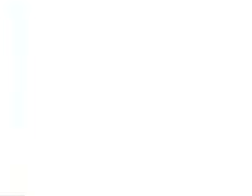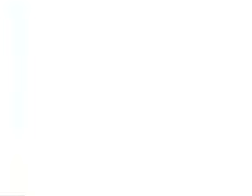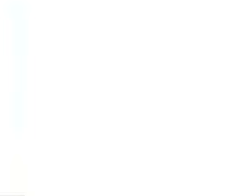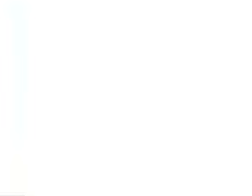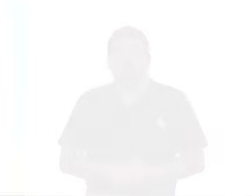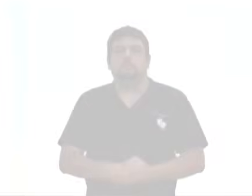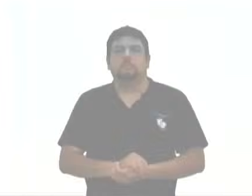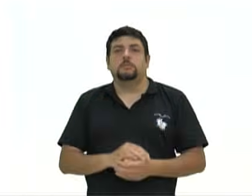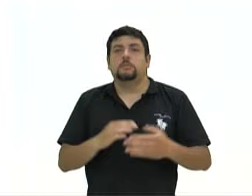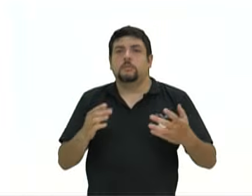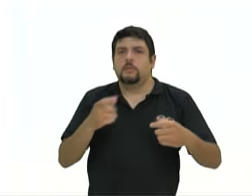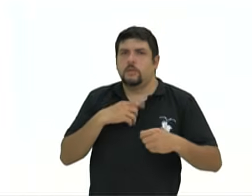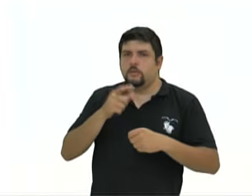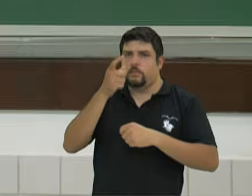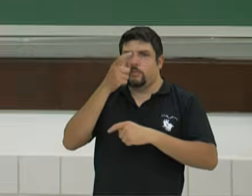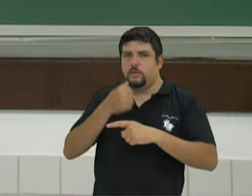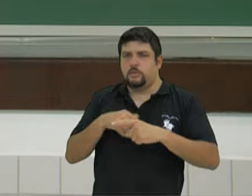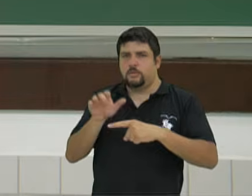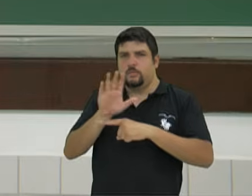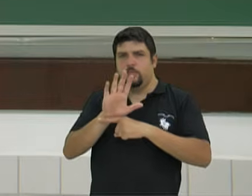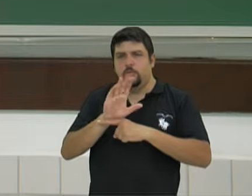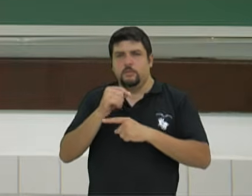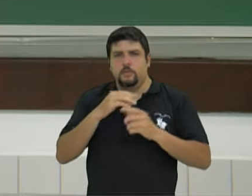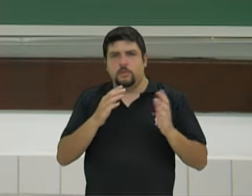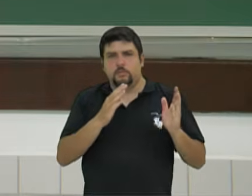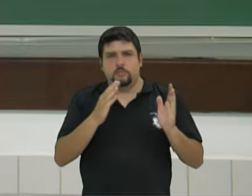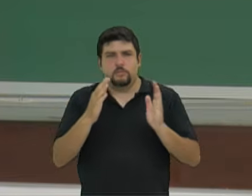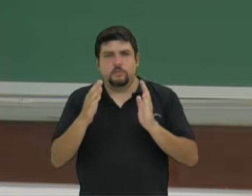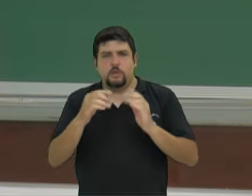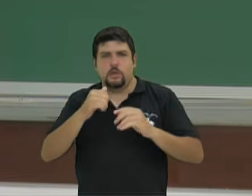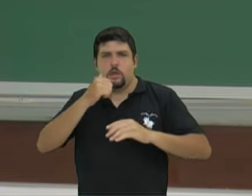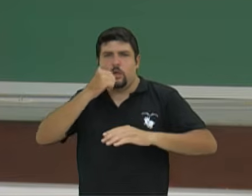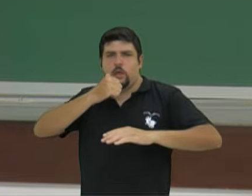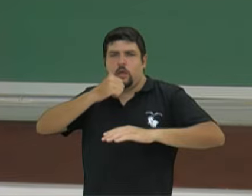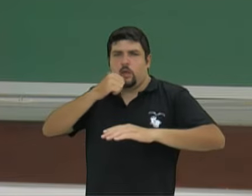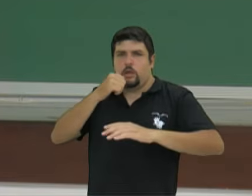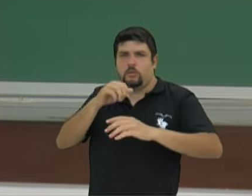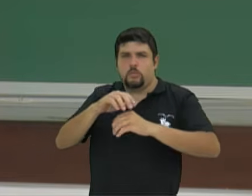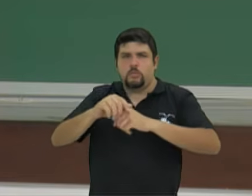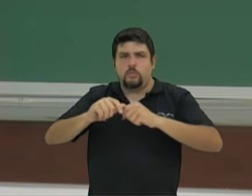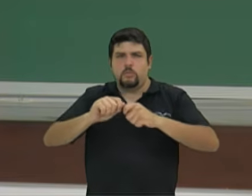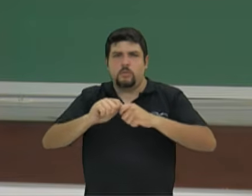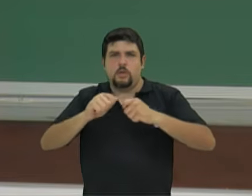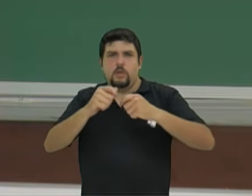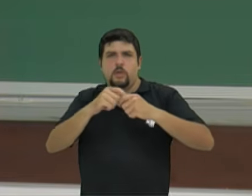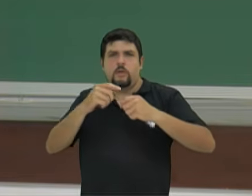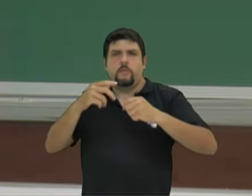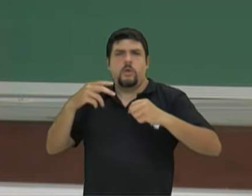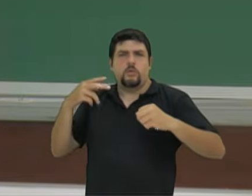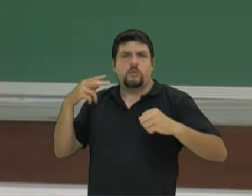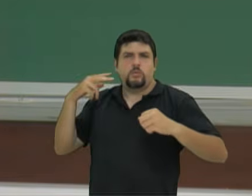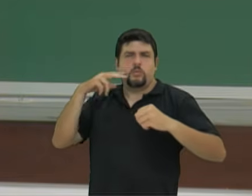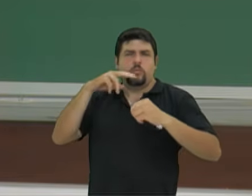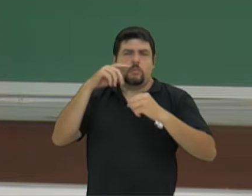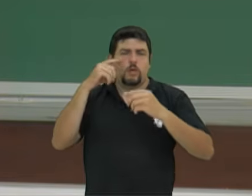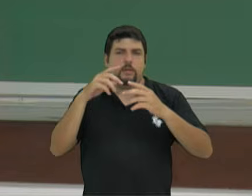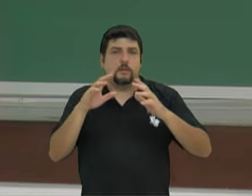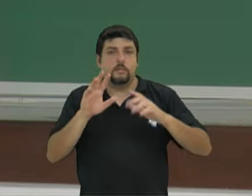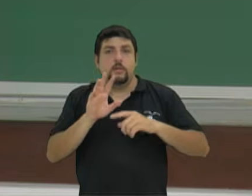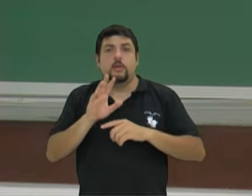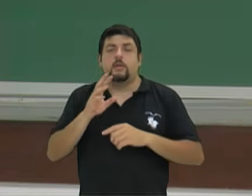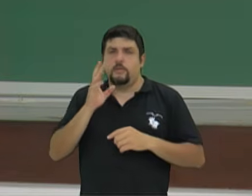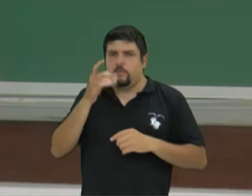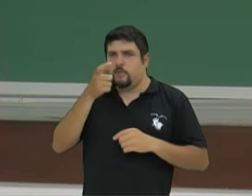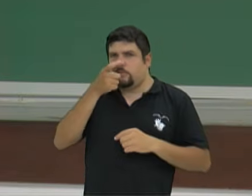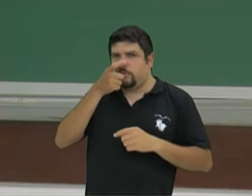E aí, pessoal, viram esse filme interessante? Tem várias cenas. Tem a cena que a moça corta, que o barbeiro corta o olho da moça, que é sensacional. Veja o filme